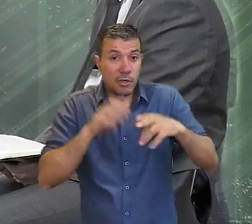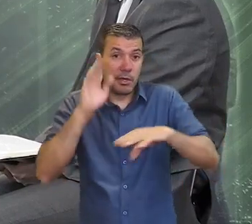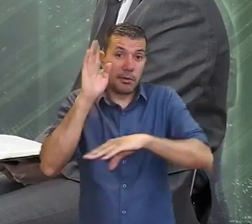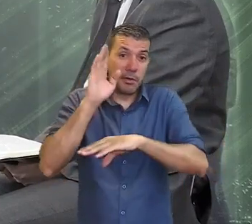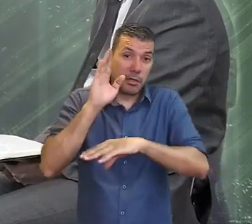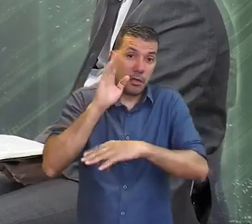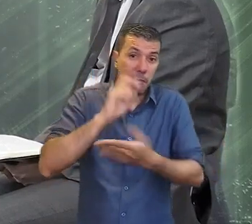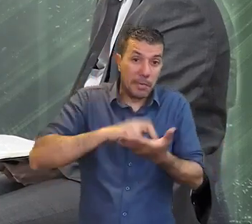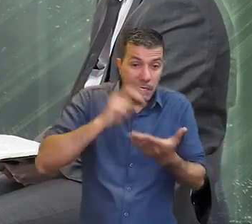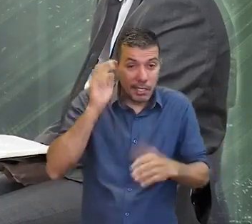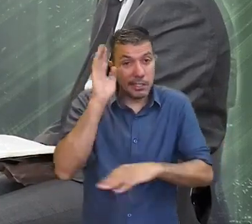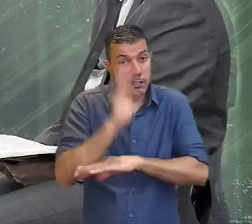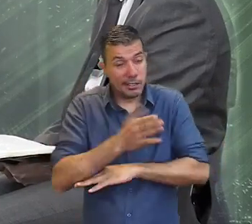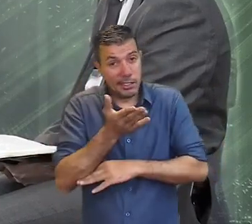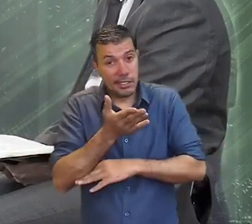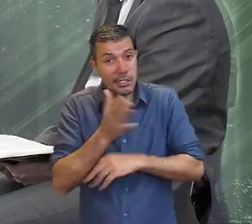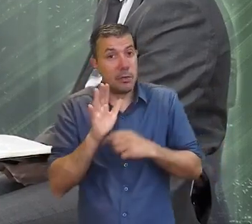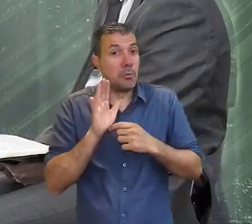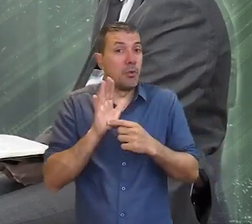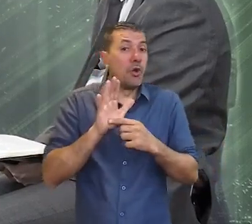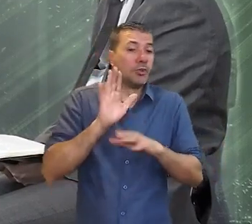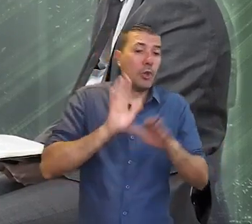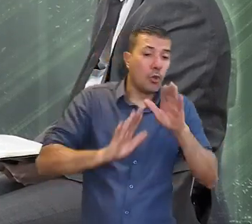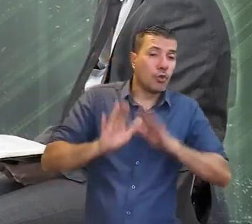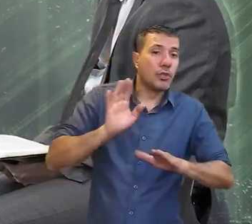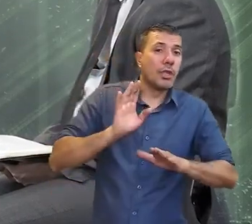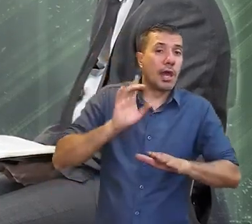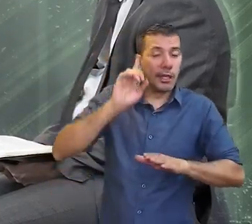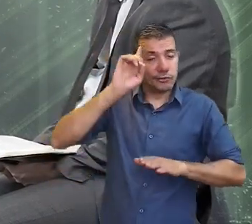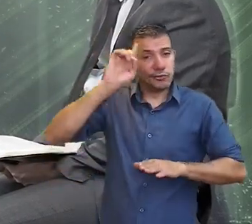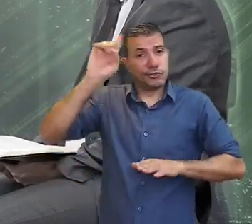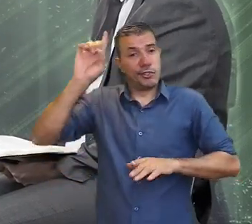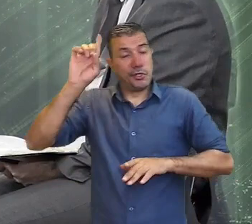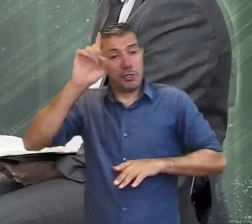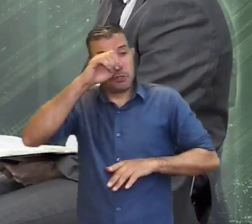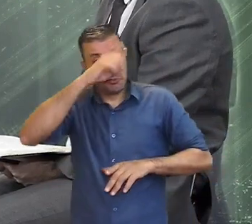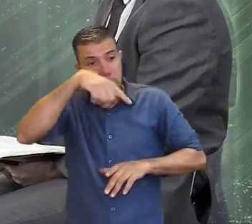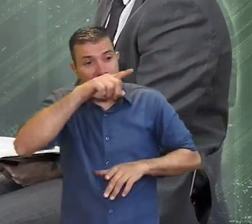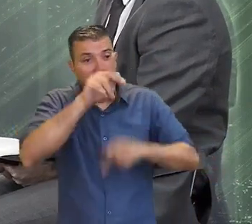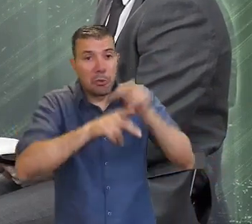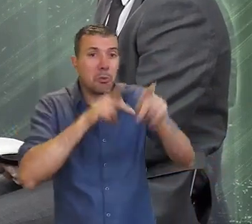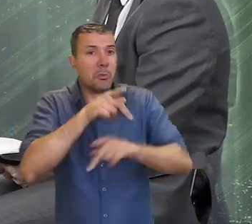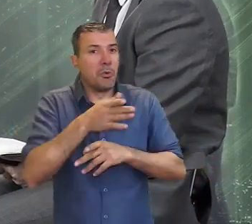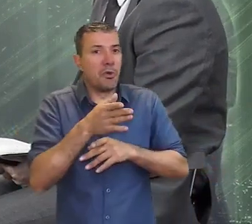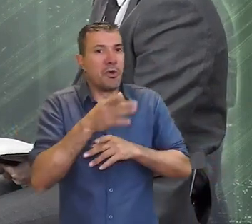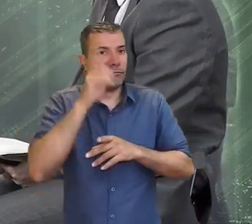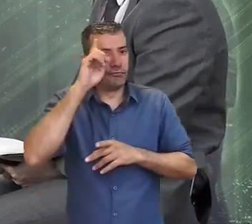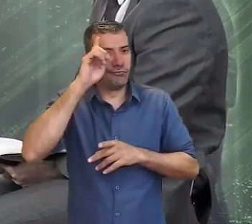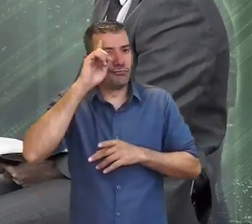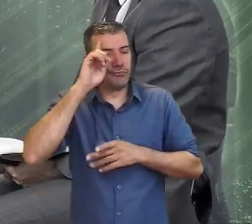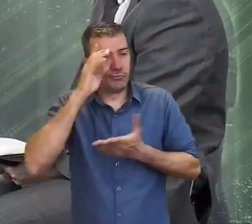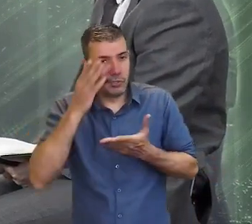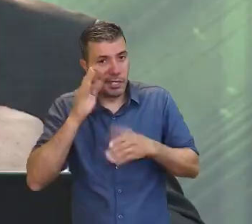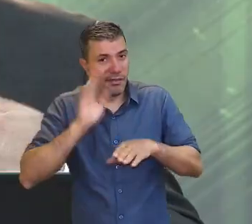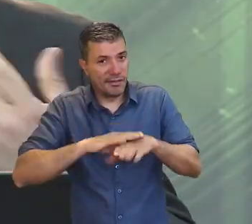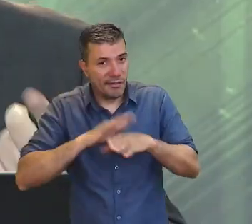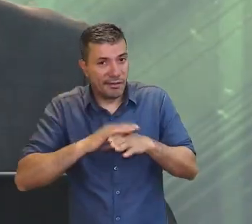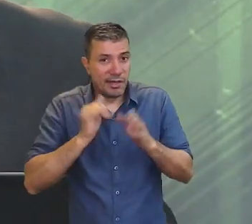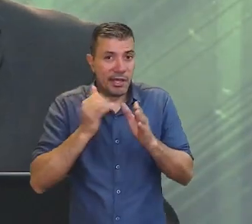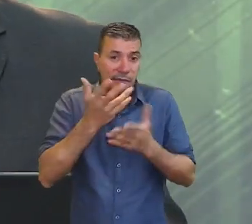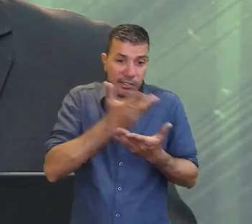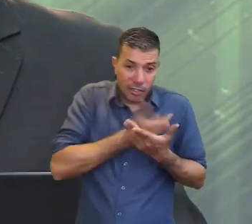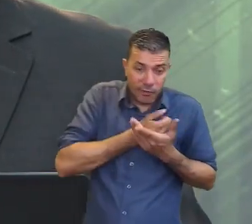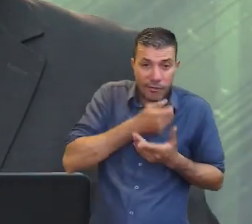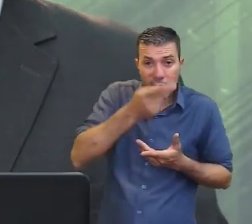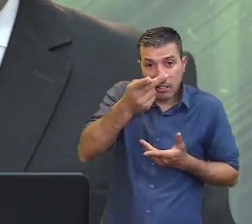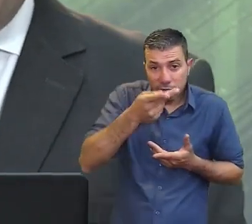um pela tarde, que representam o cuidado contínuo de Deus pelo seu povo, aquele sacrifício diário que Deus faz para me salvar e